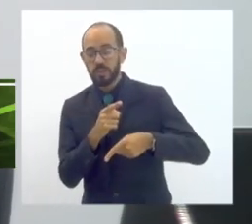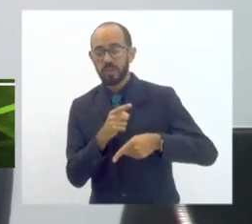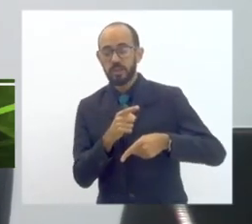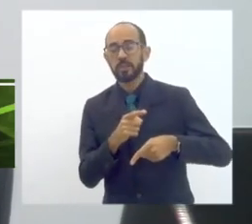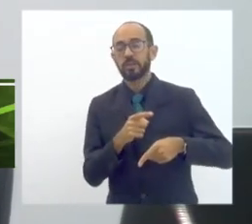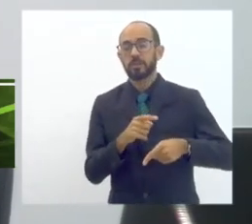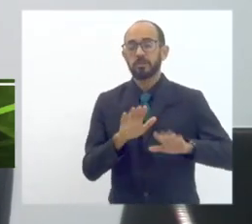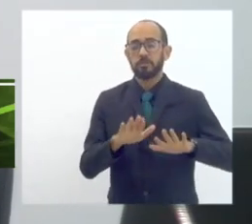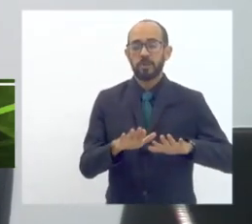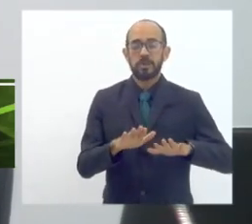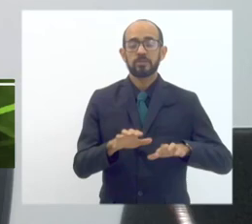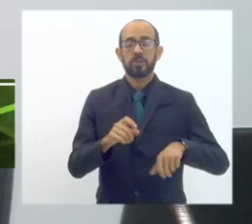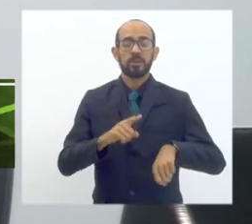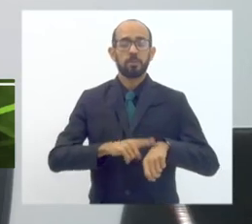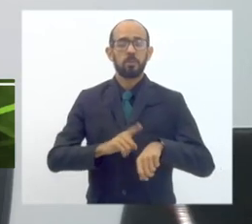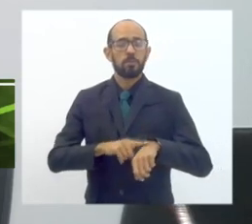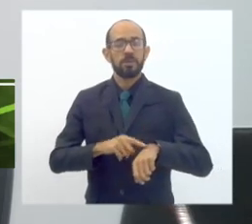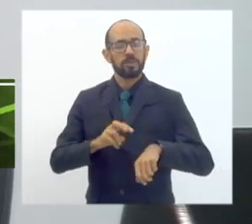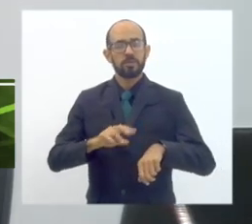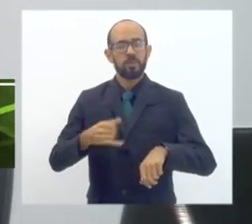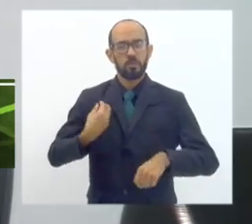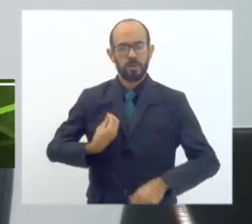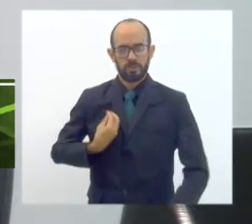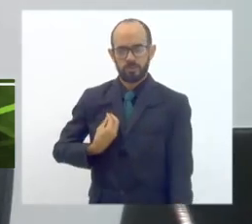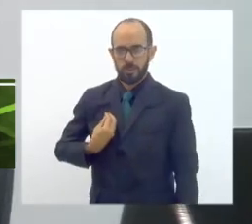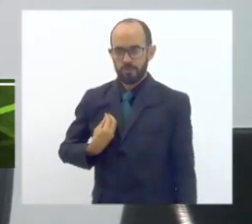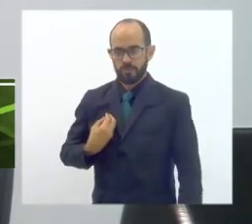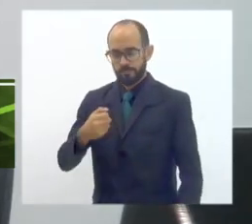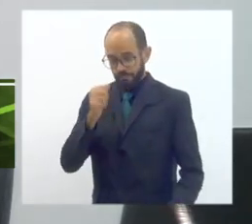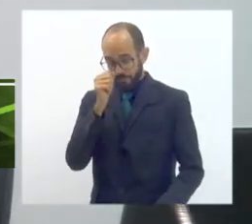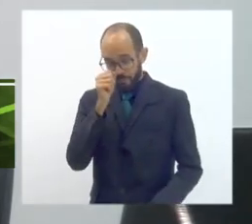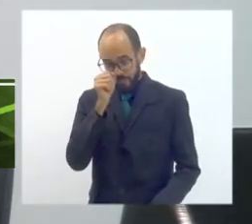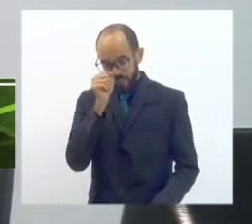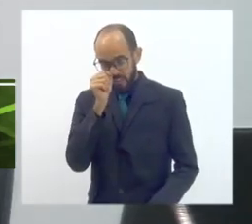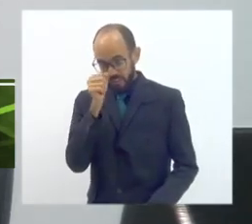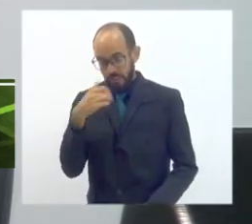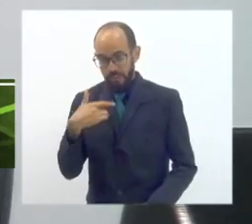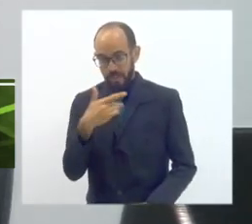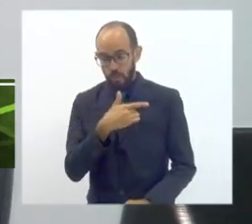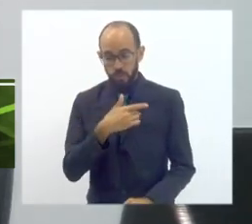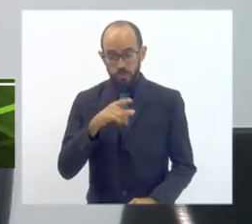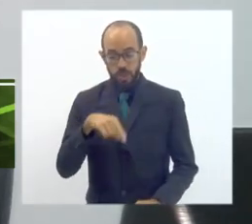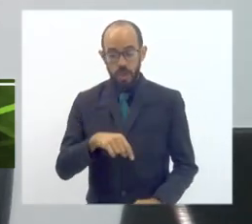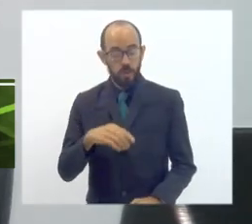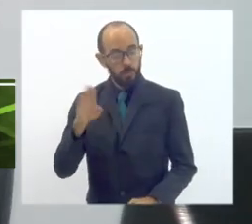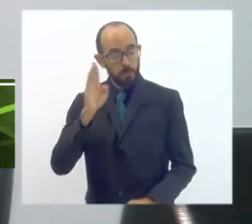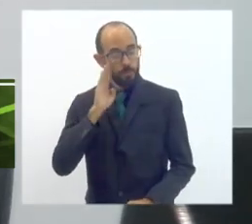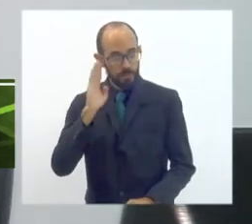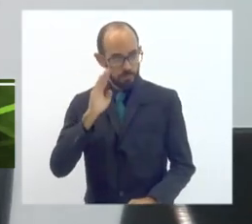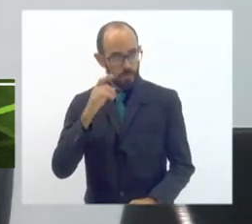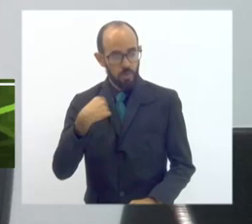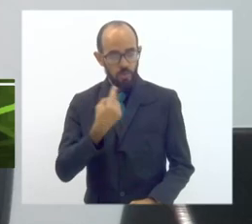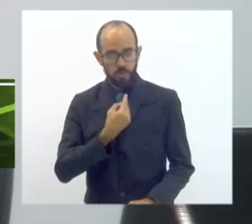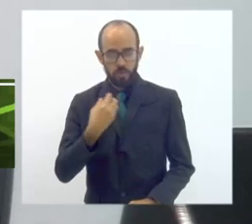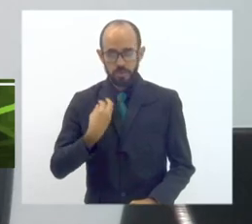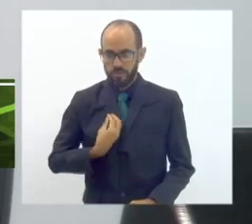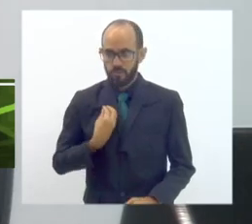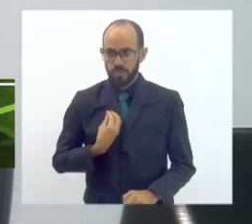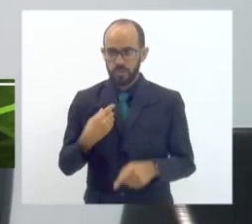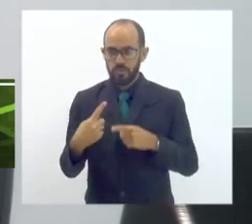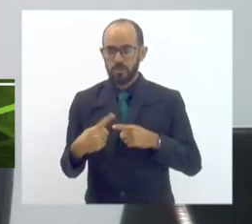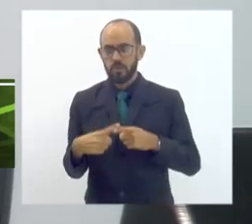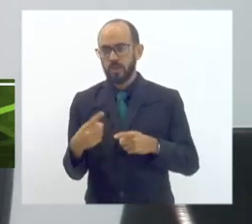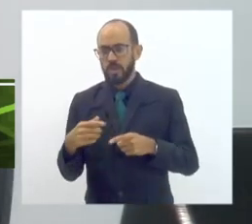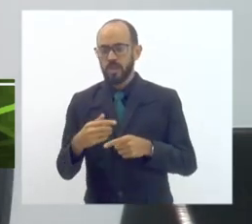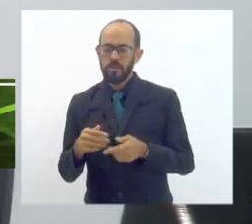vamos chegar uma hora que eles vão ter que participar. E a saúde é o que mais pesa na nossa vida lá, porque realmente